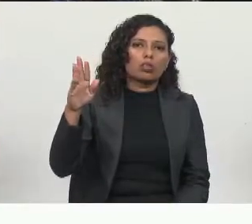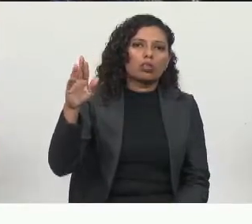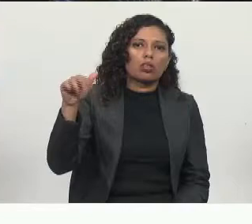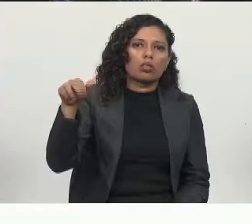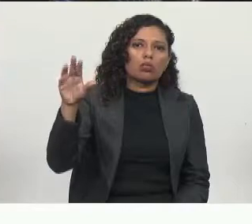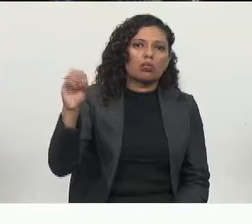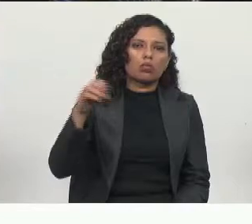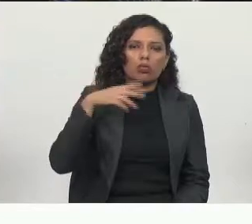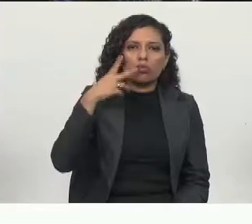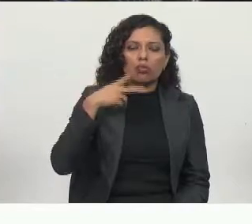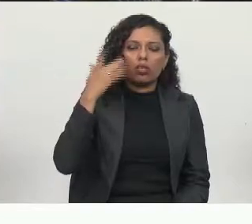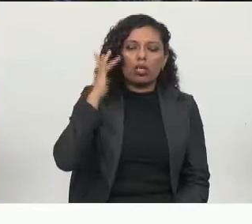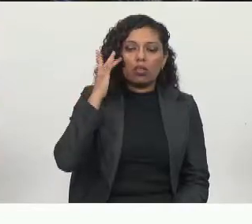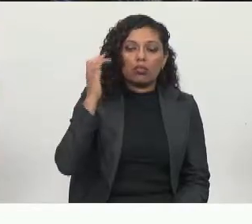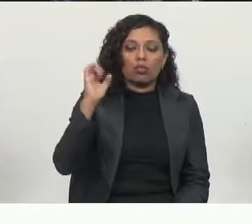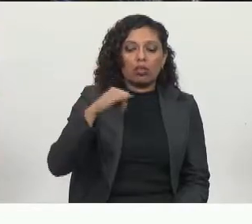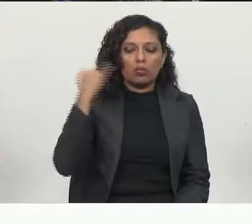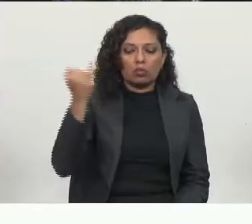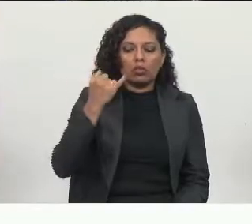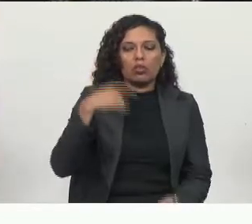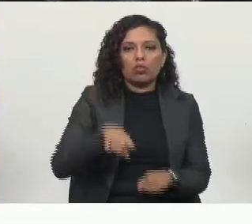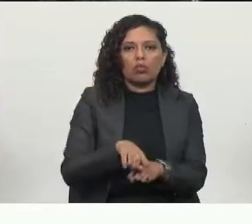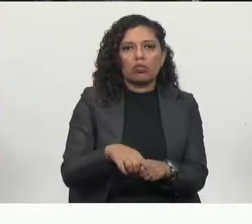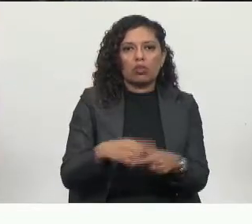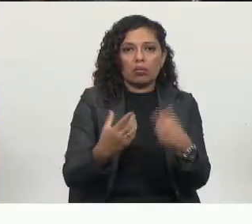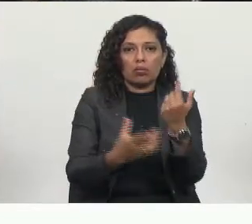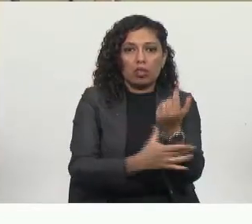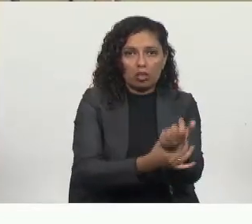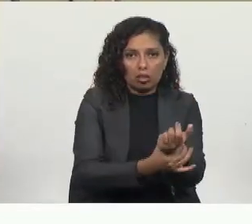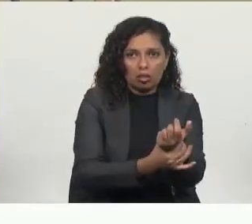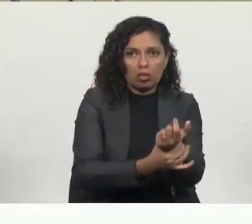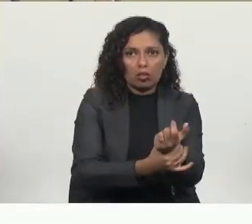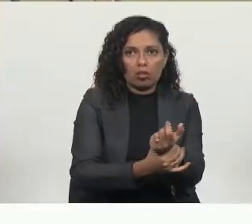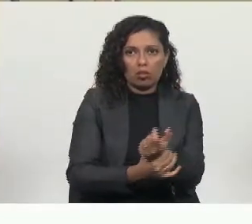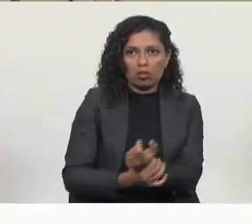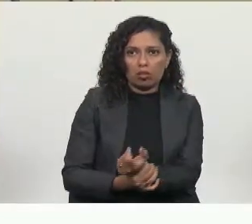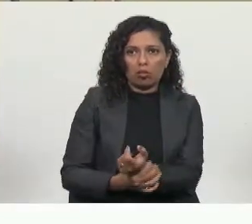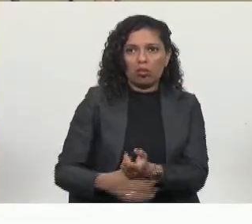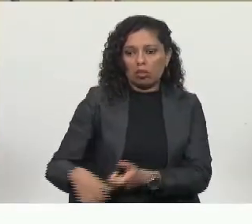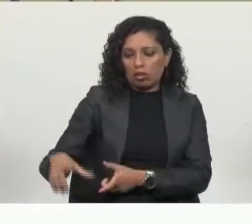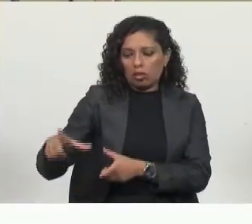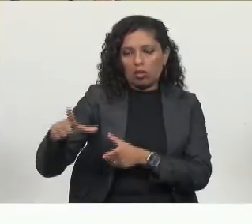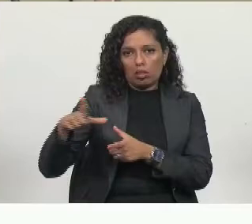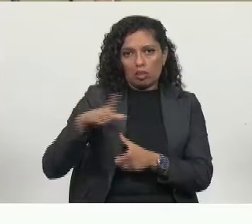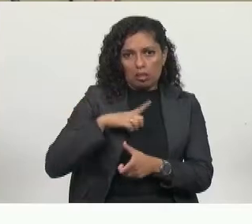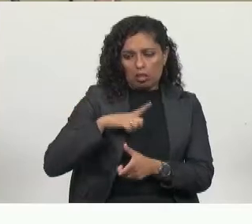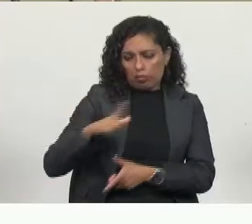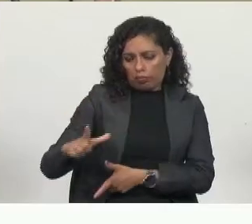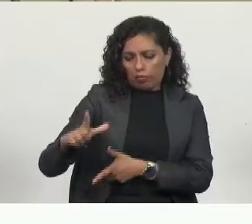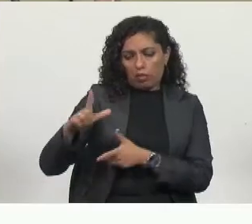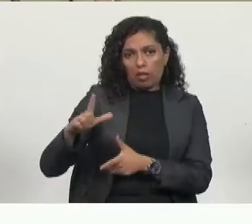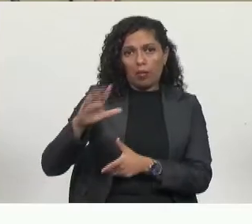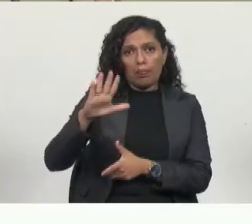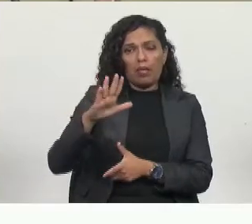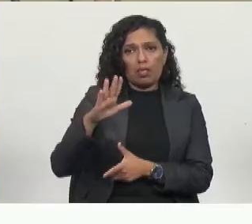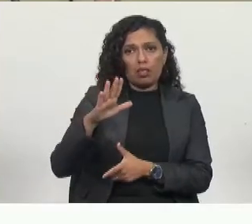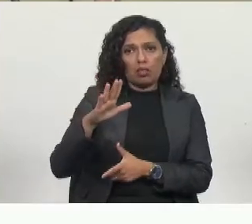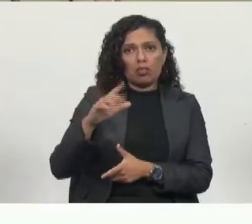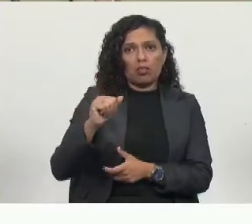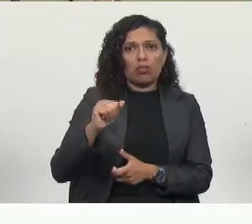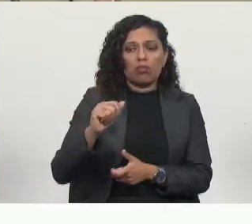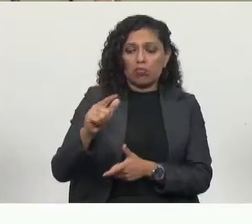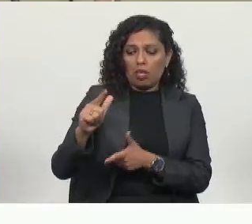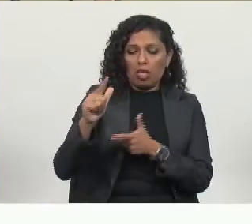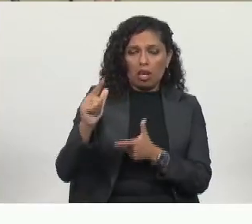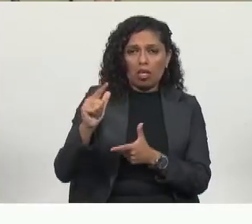importante também que os seguranças andassem, além de armas letais, com armas de baixa